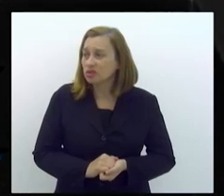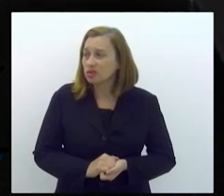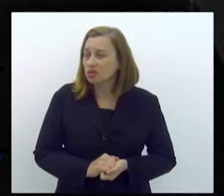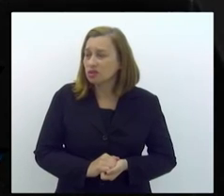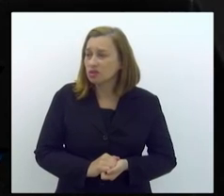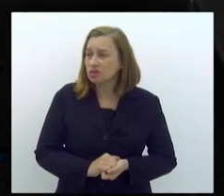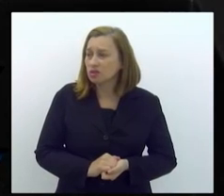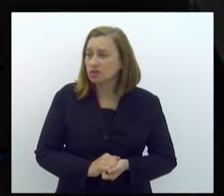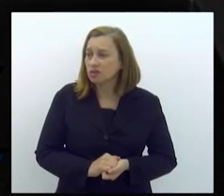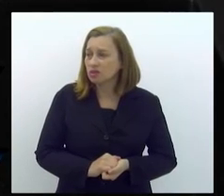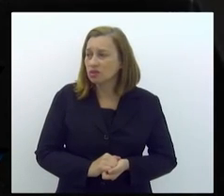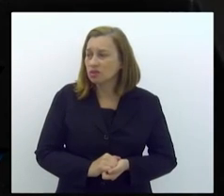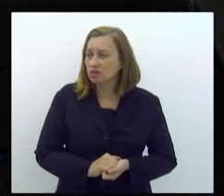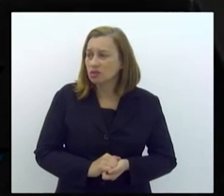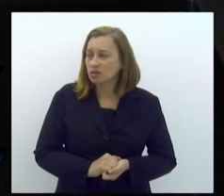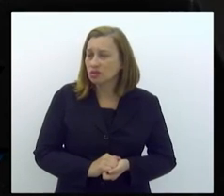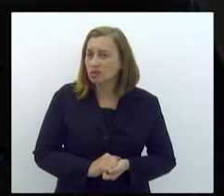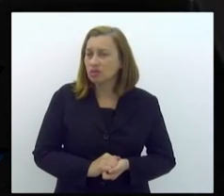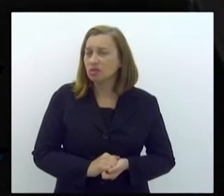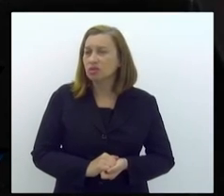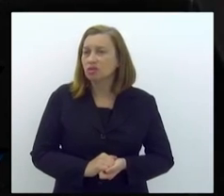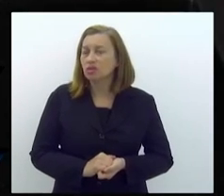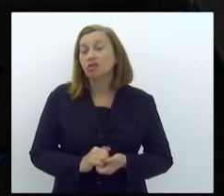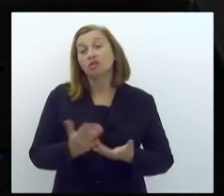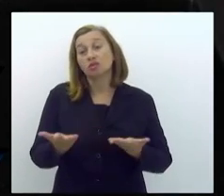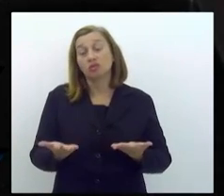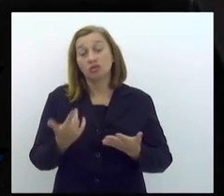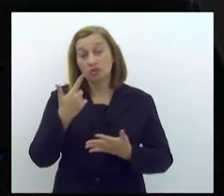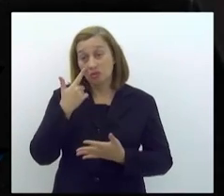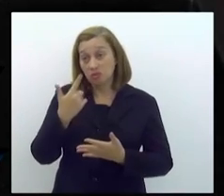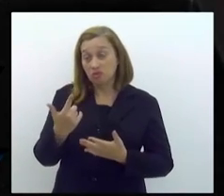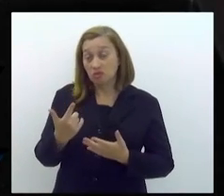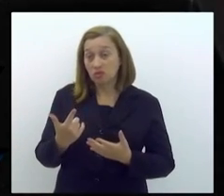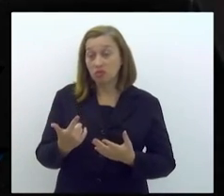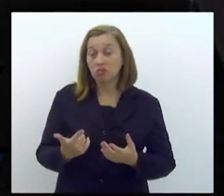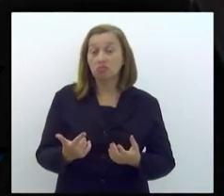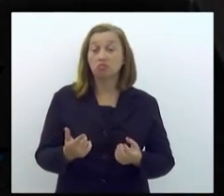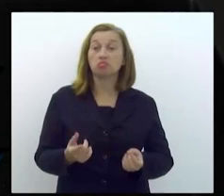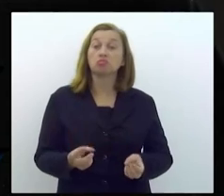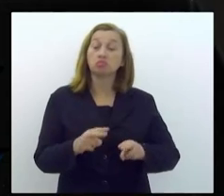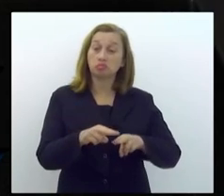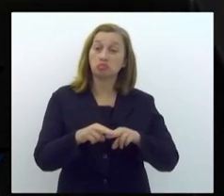se despontam como fruto dessa violência O que é um grande absurdo